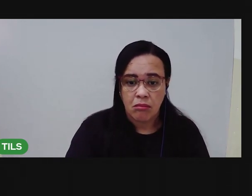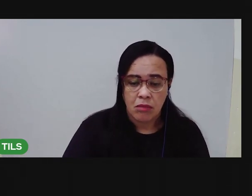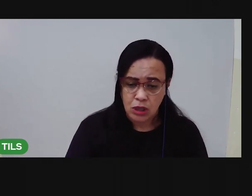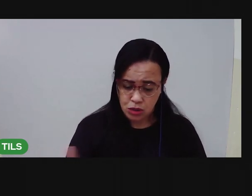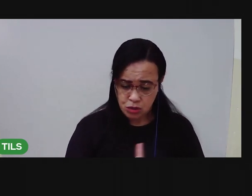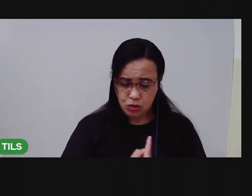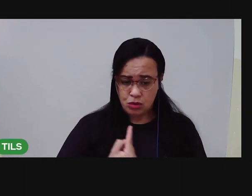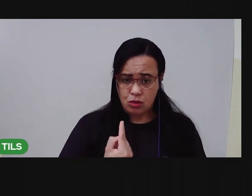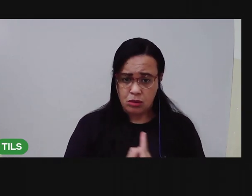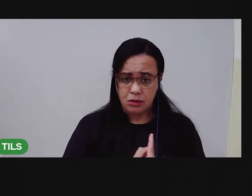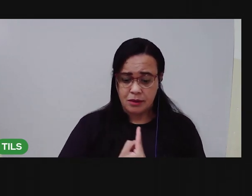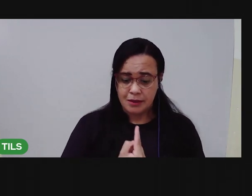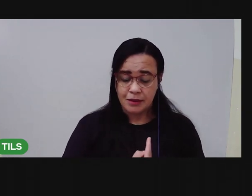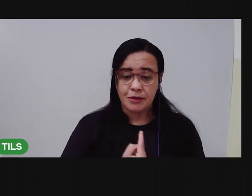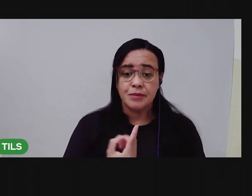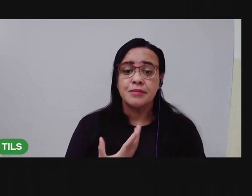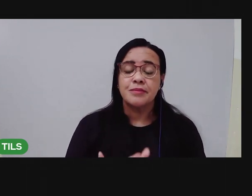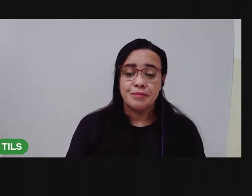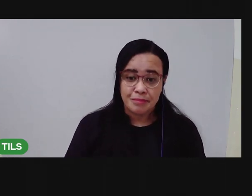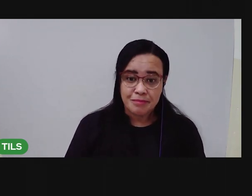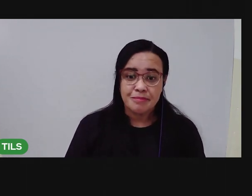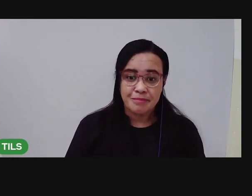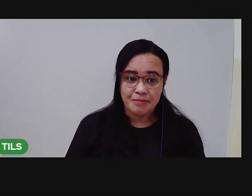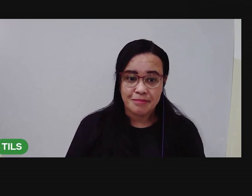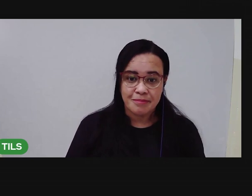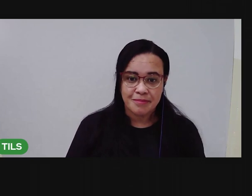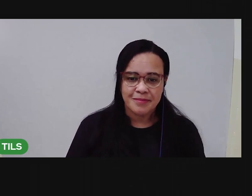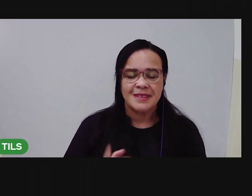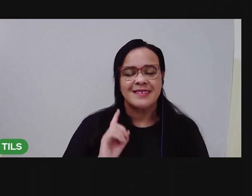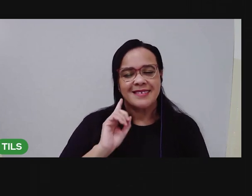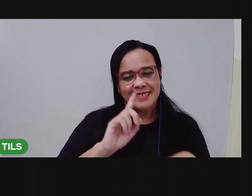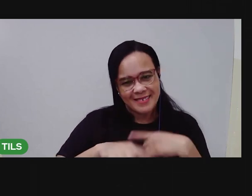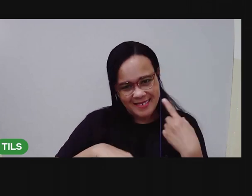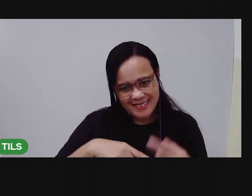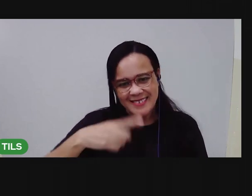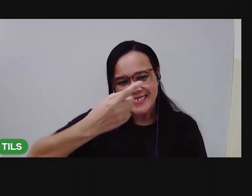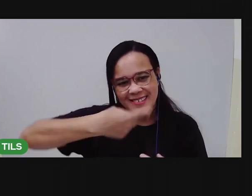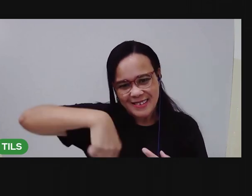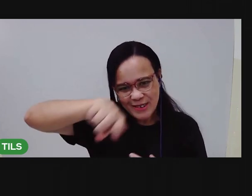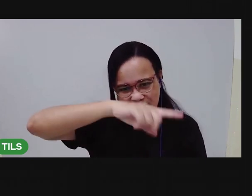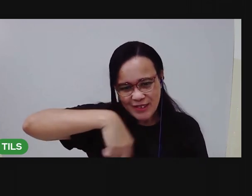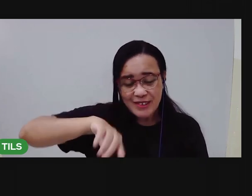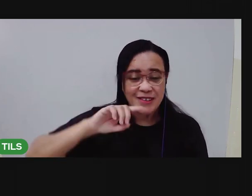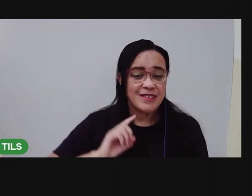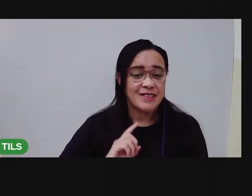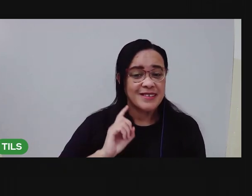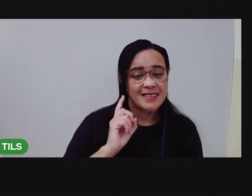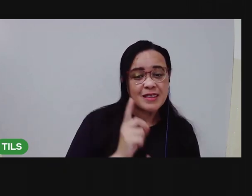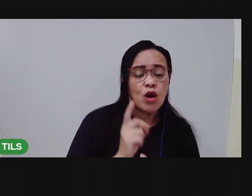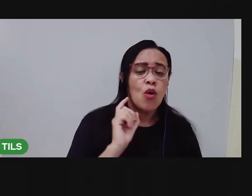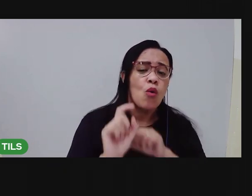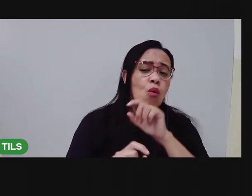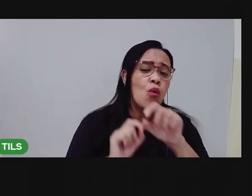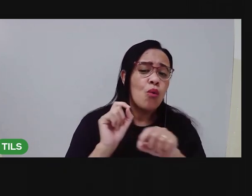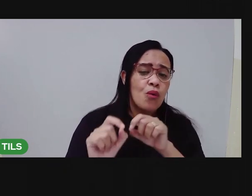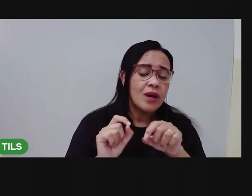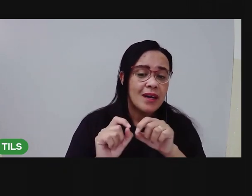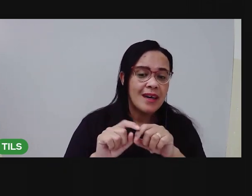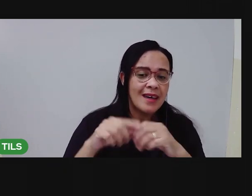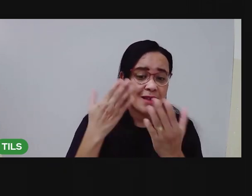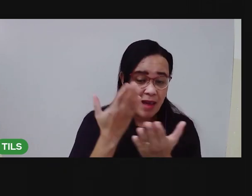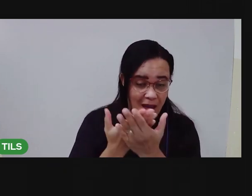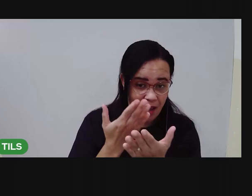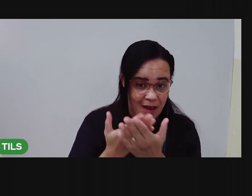A gente vai descobrir o que vai acontecer com esse porquinho na próxima aula, onde eu vou terminar de contar